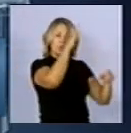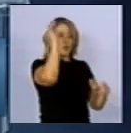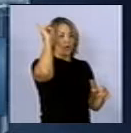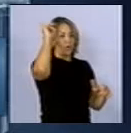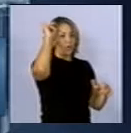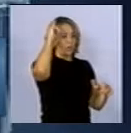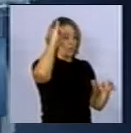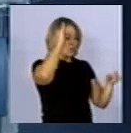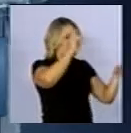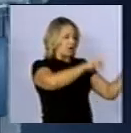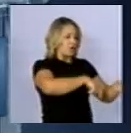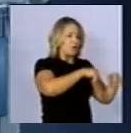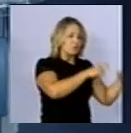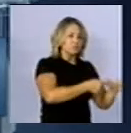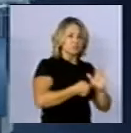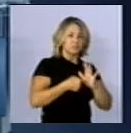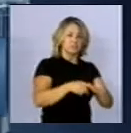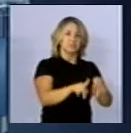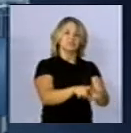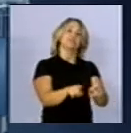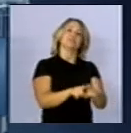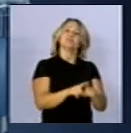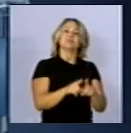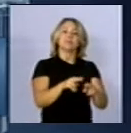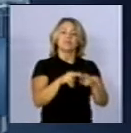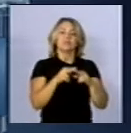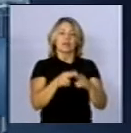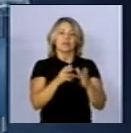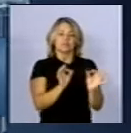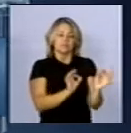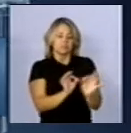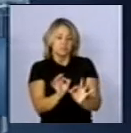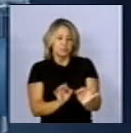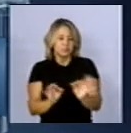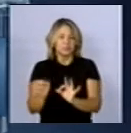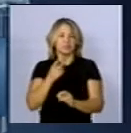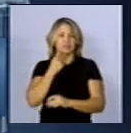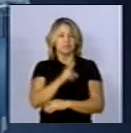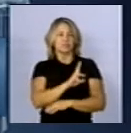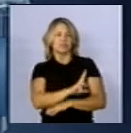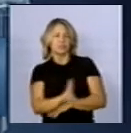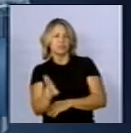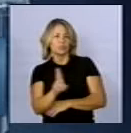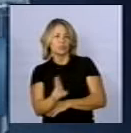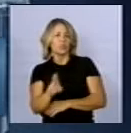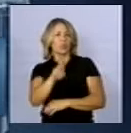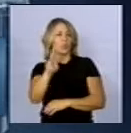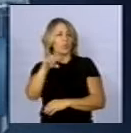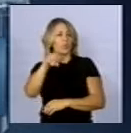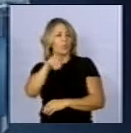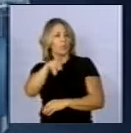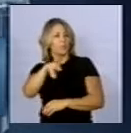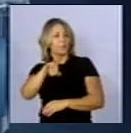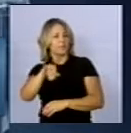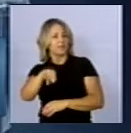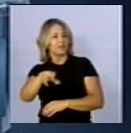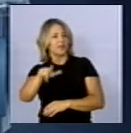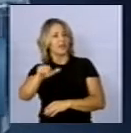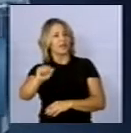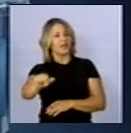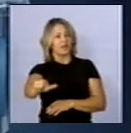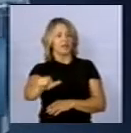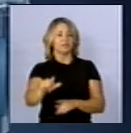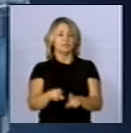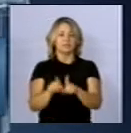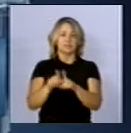o que nós observamos em função dos carregamentos que nós dizemos nominais que seriam em condição normal a máxima corrente que passa